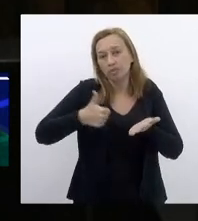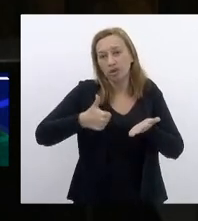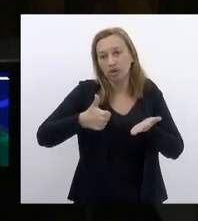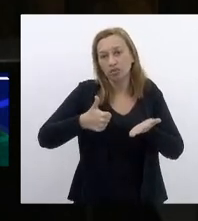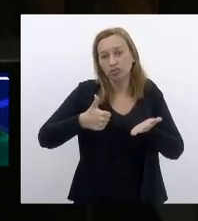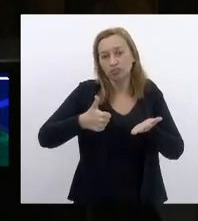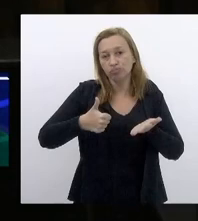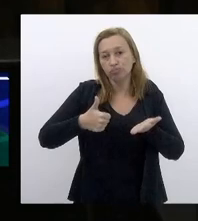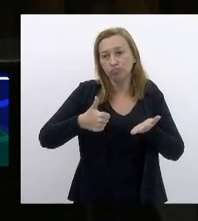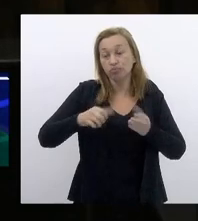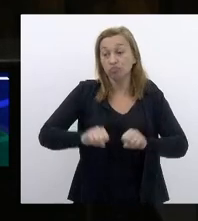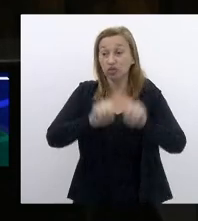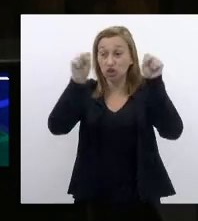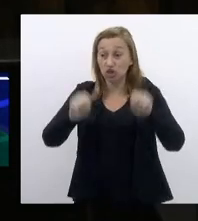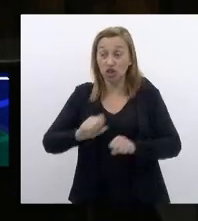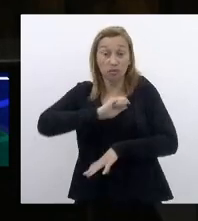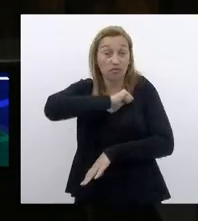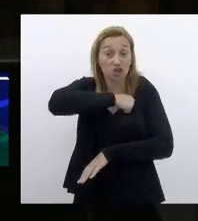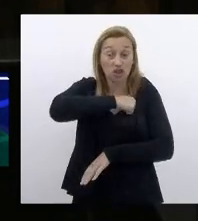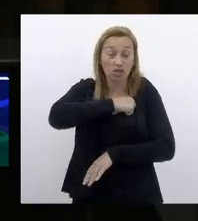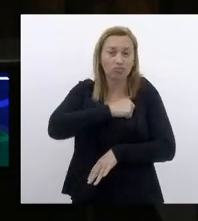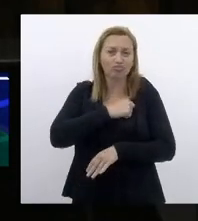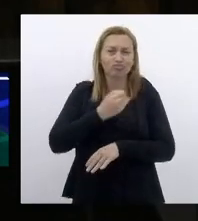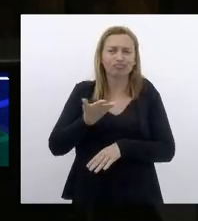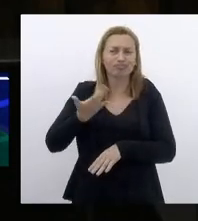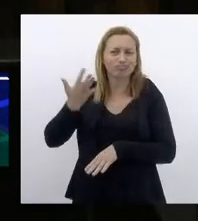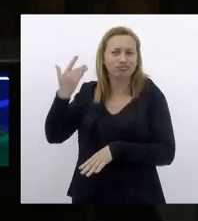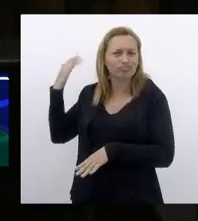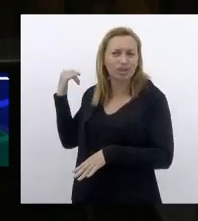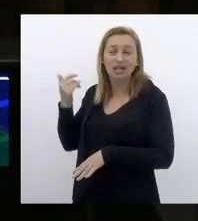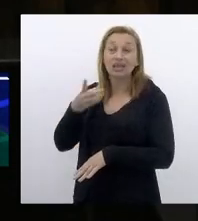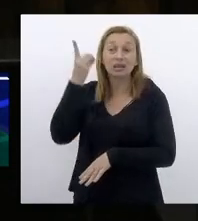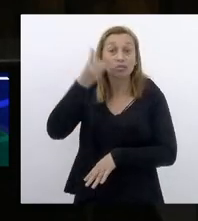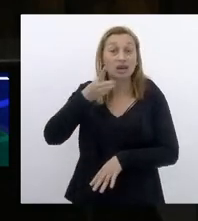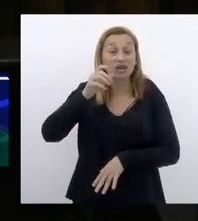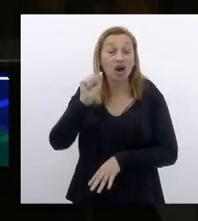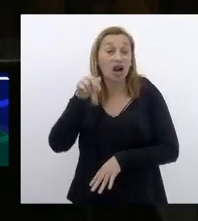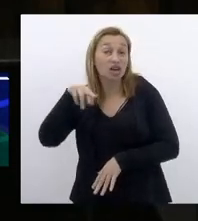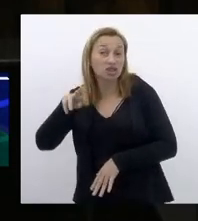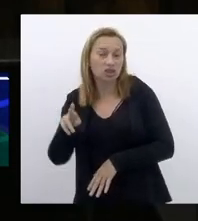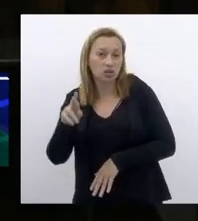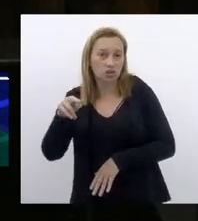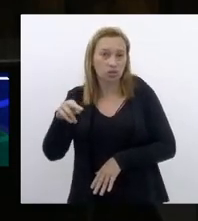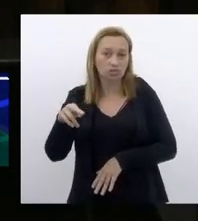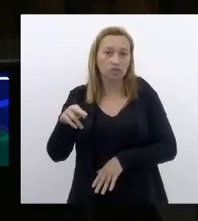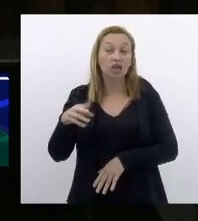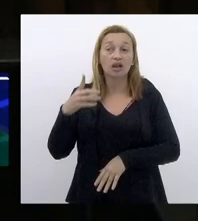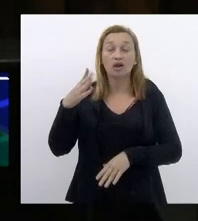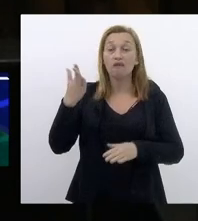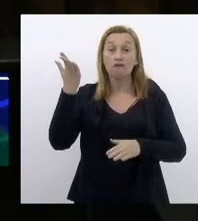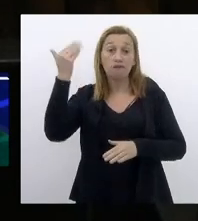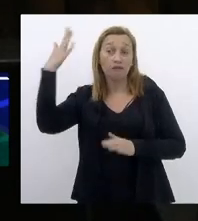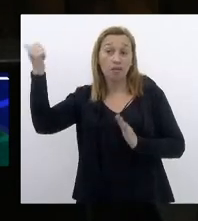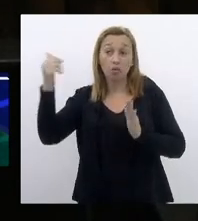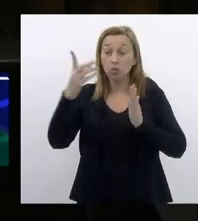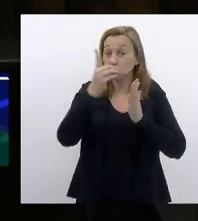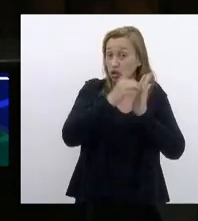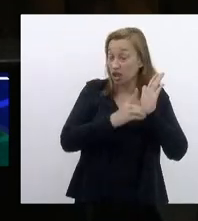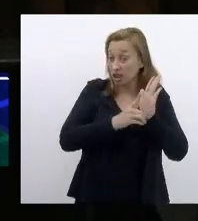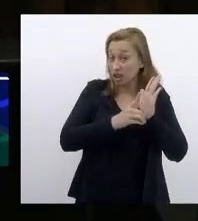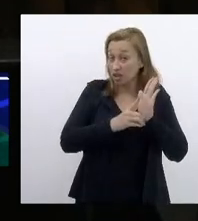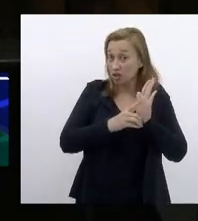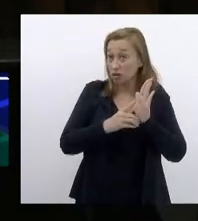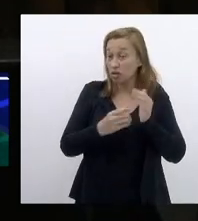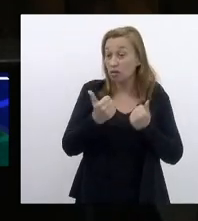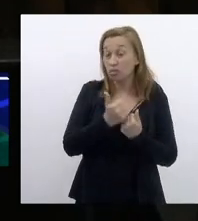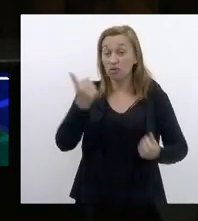recuperação fiscal. É da época, deputado Anderson, um famoso decreto assinado pelo então